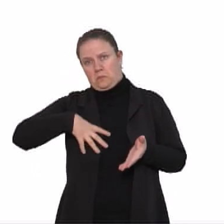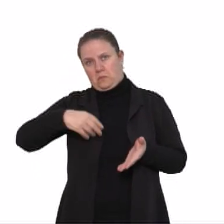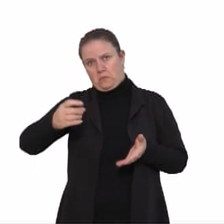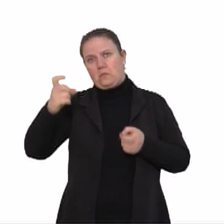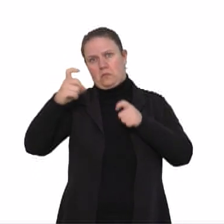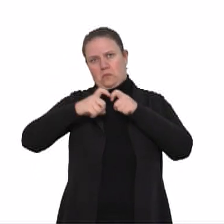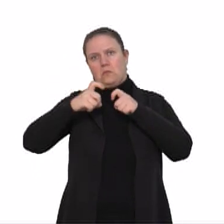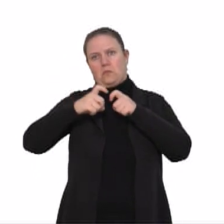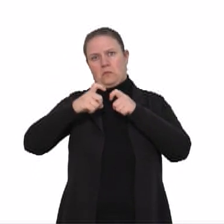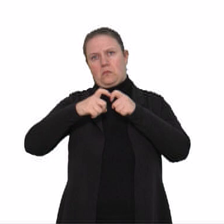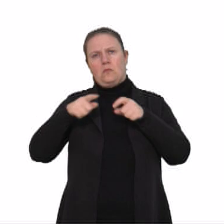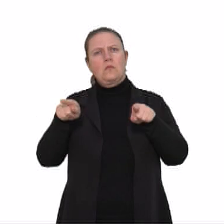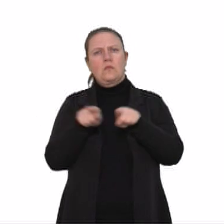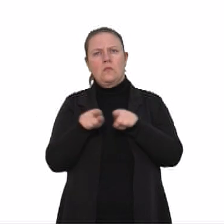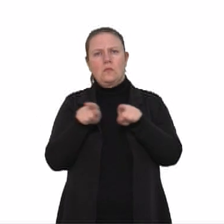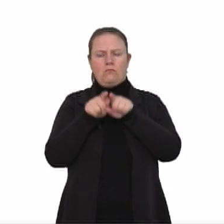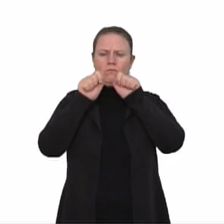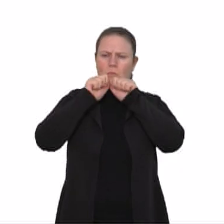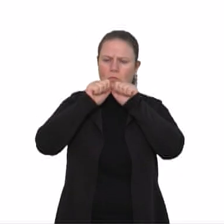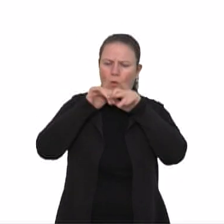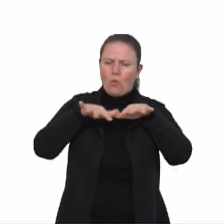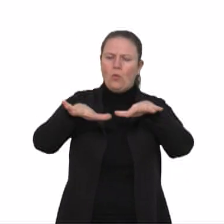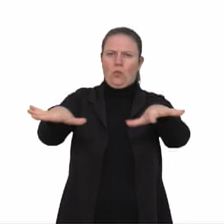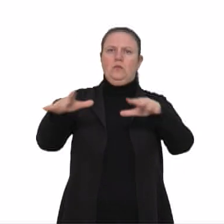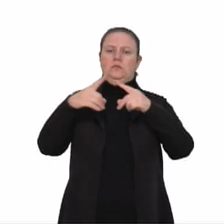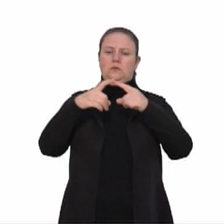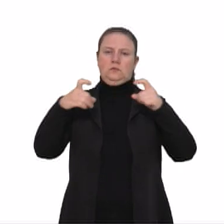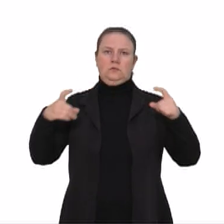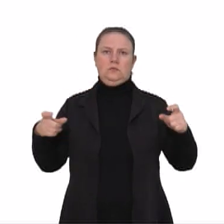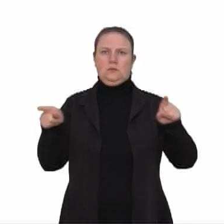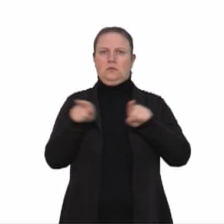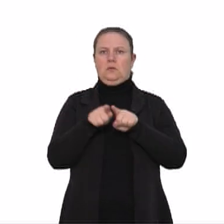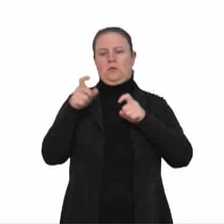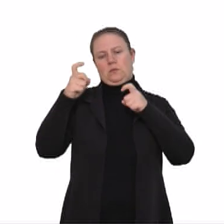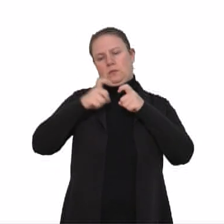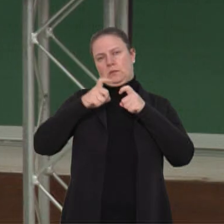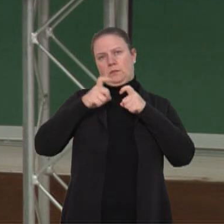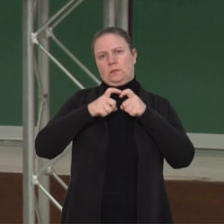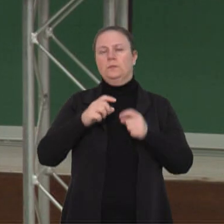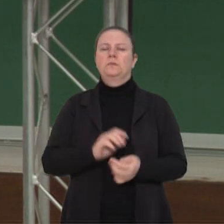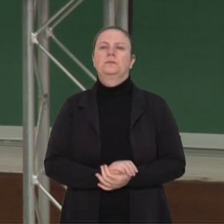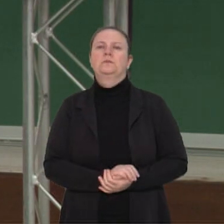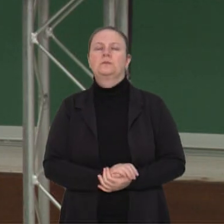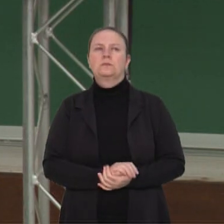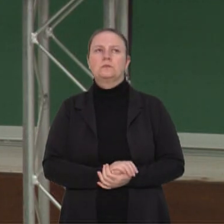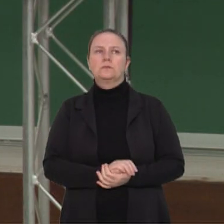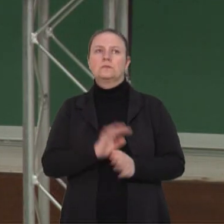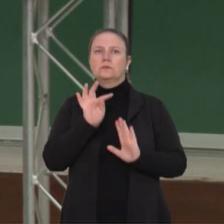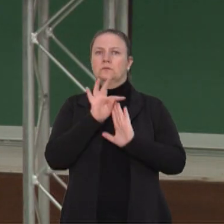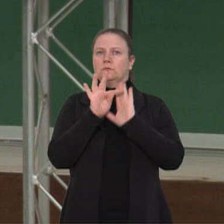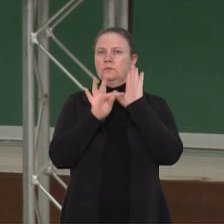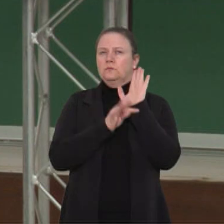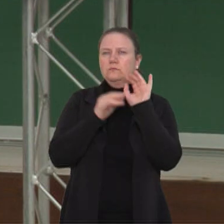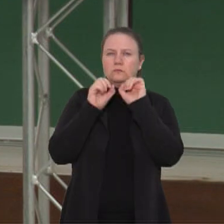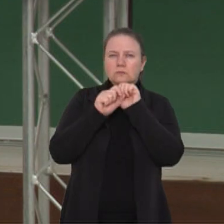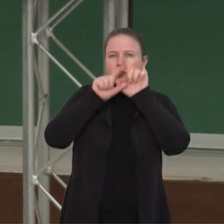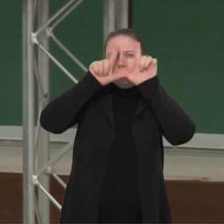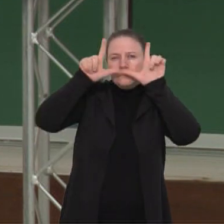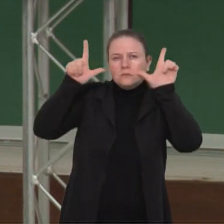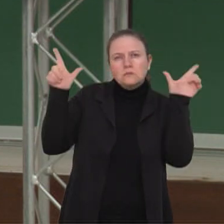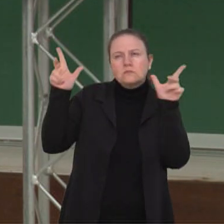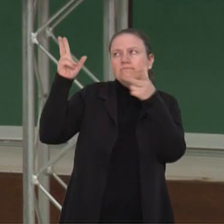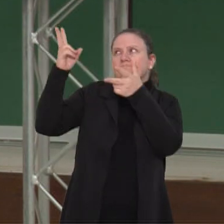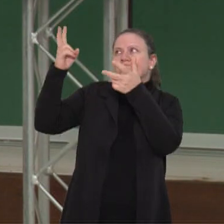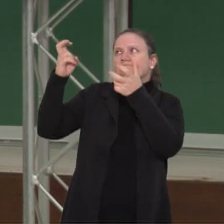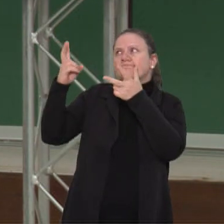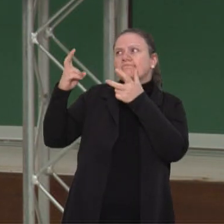Drauzio Varella, que também é uma divulgadora da ciência e da medicina. Um texto bastante claro, se vocês observarem,